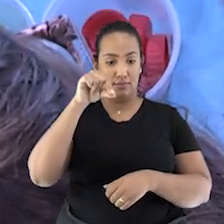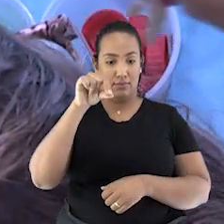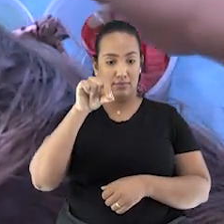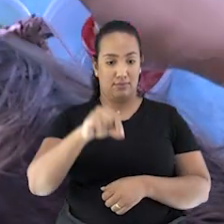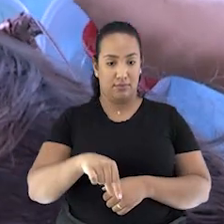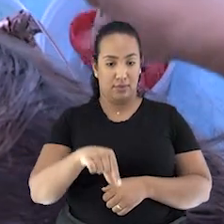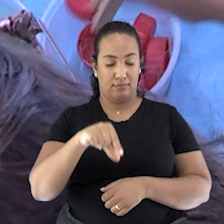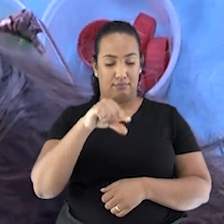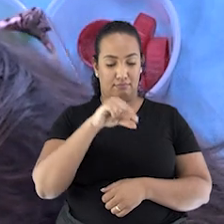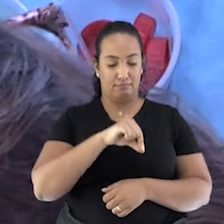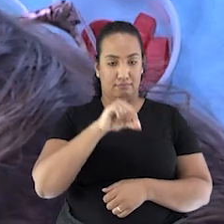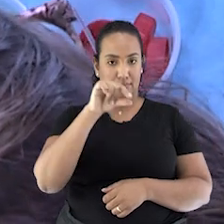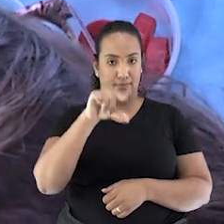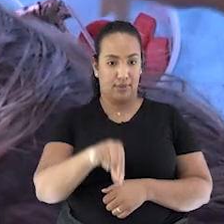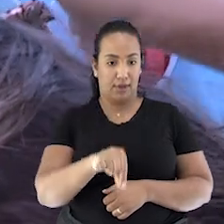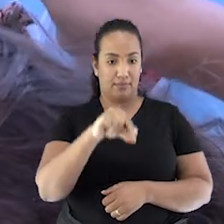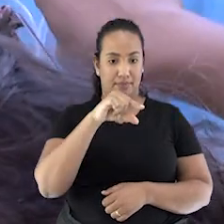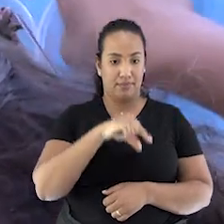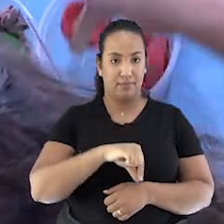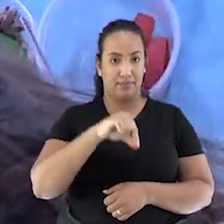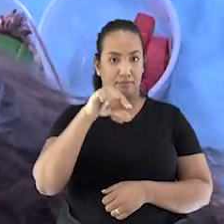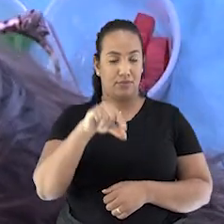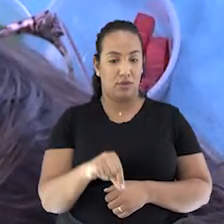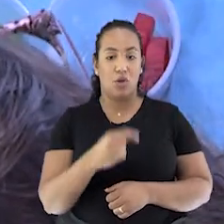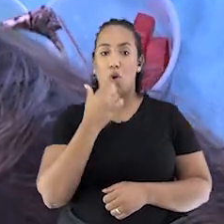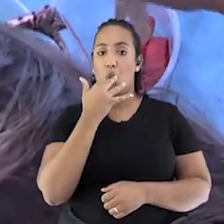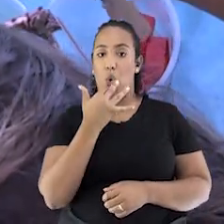e colocar na cor correspondente.